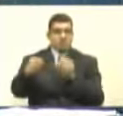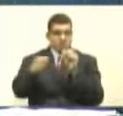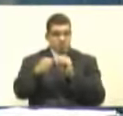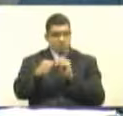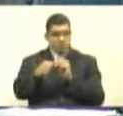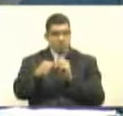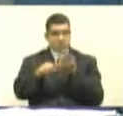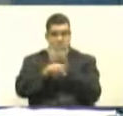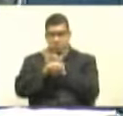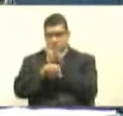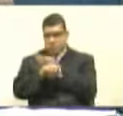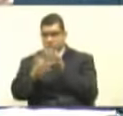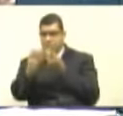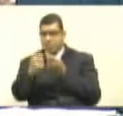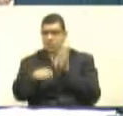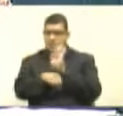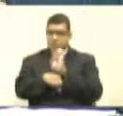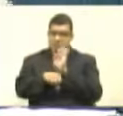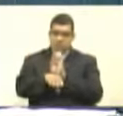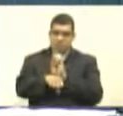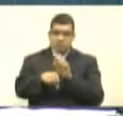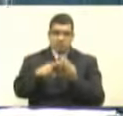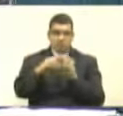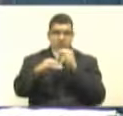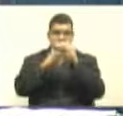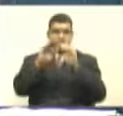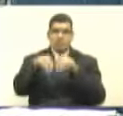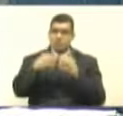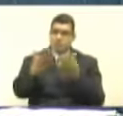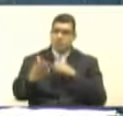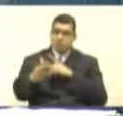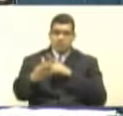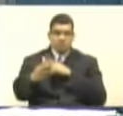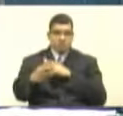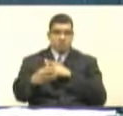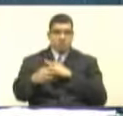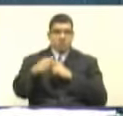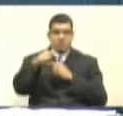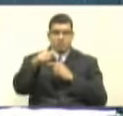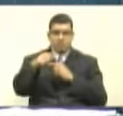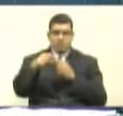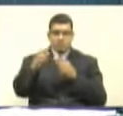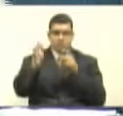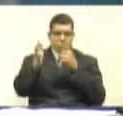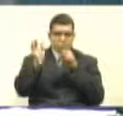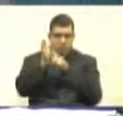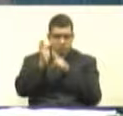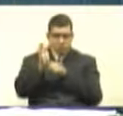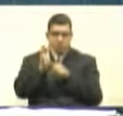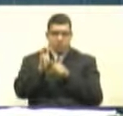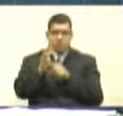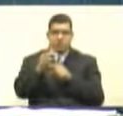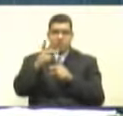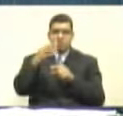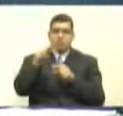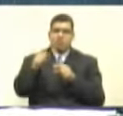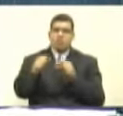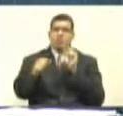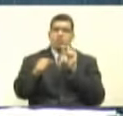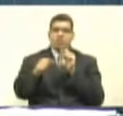pela Procuradoria-Geral do Estado, sob os quais existem sérias suspeitas de conluio.